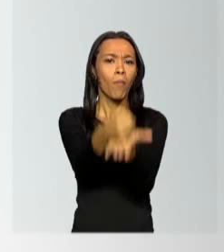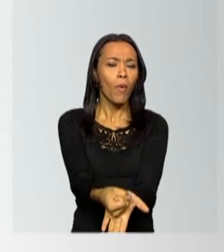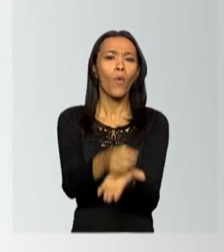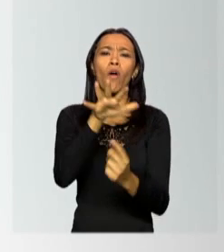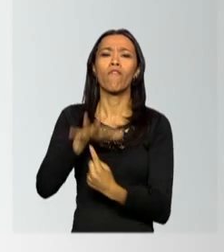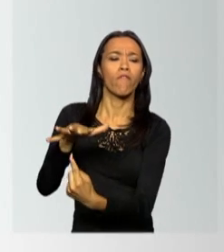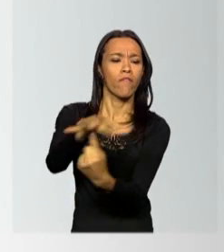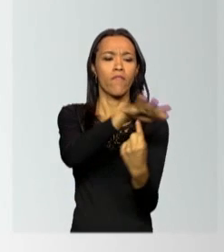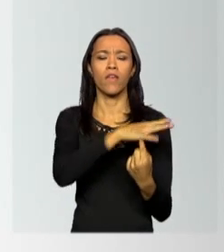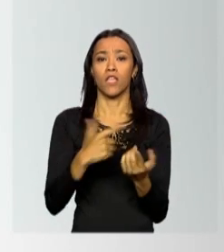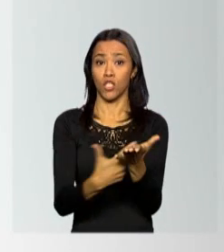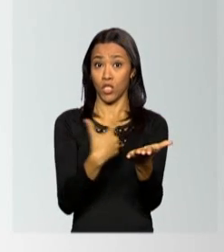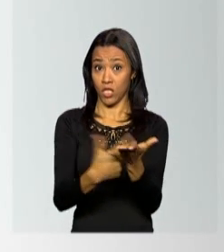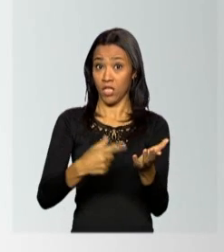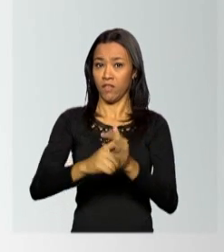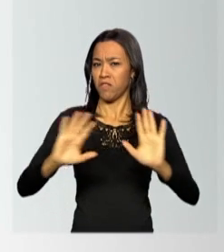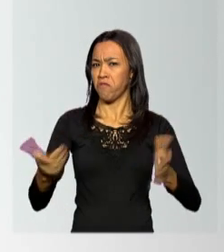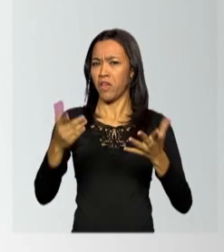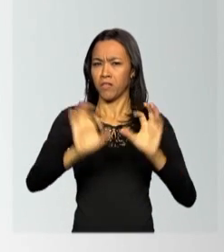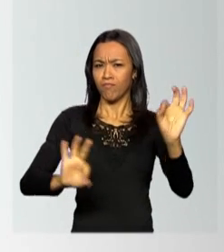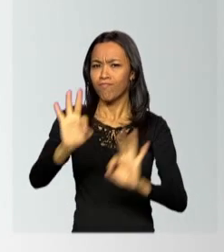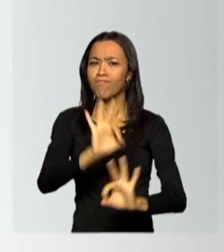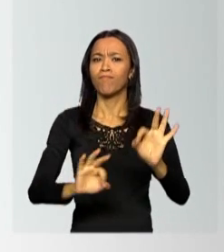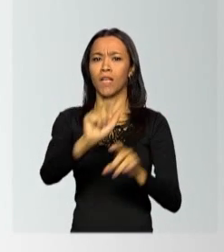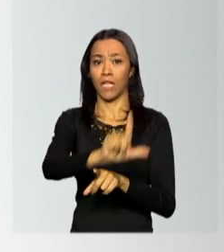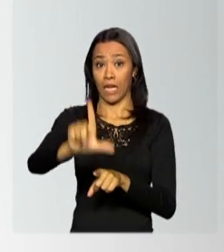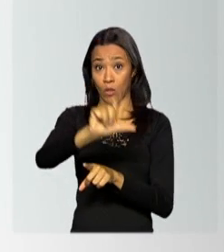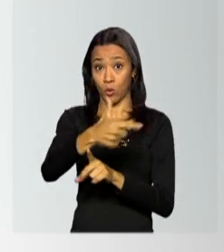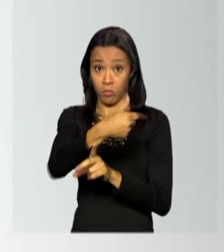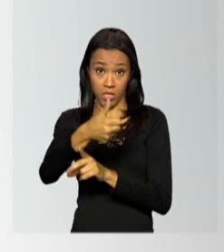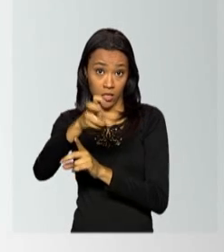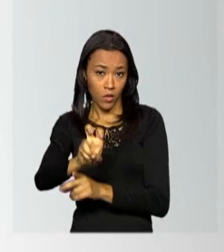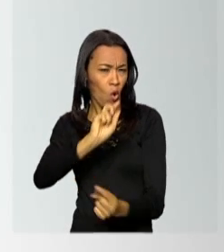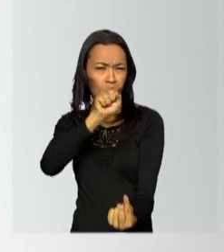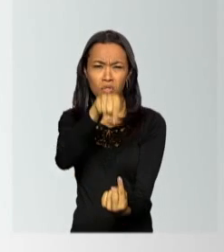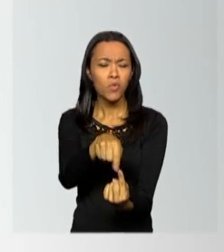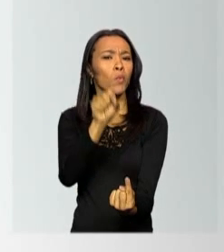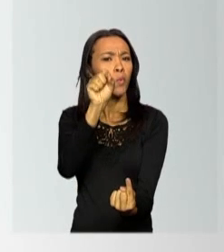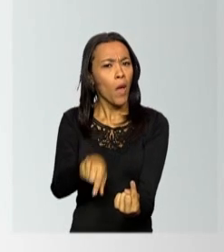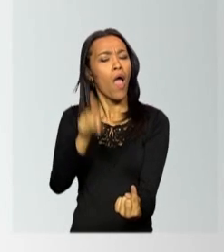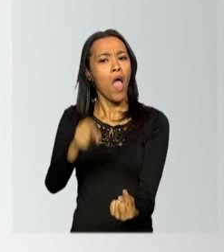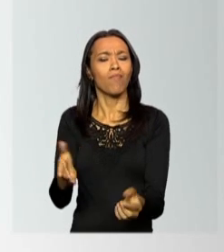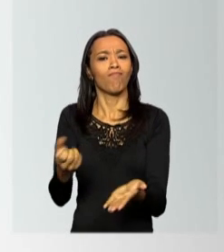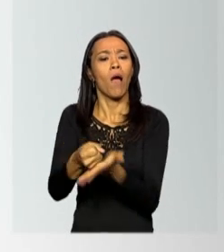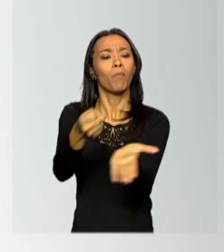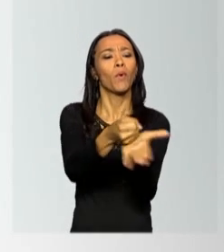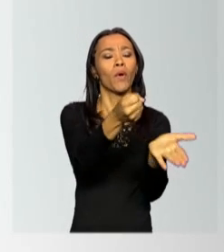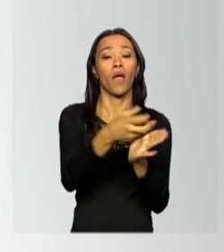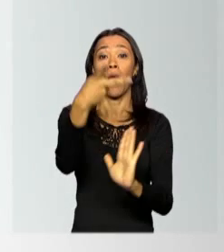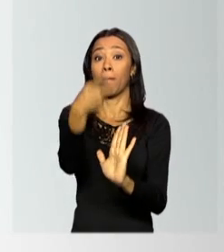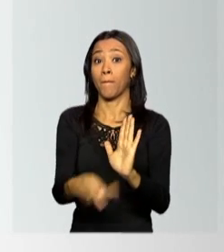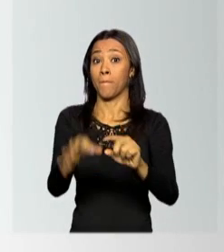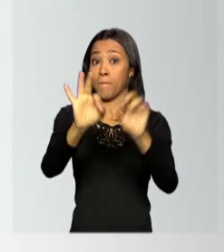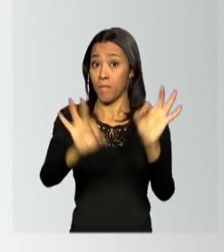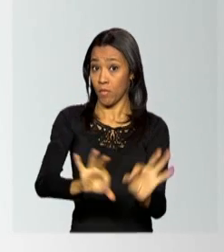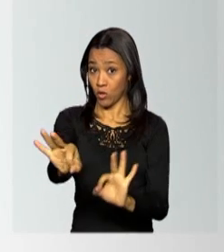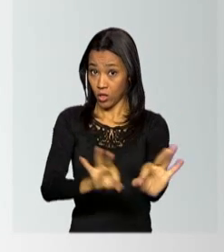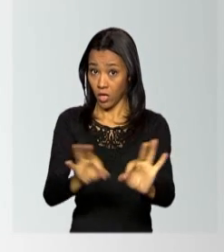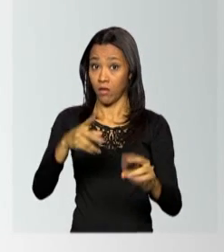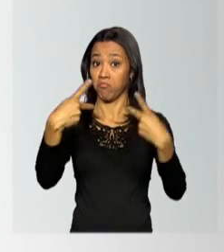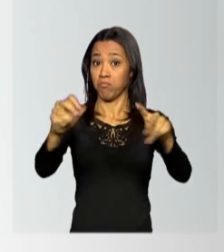de Feiras de Livros e Eventos Literários 2015. O objetivo é reconhecer e apoiar projetos da sociedade